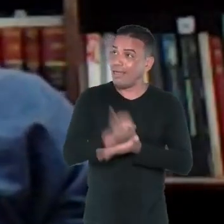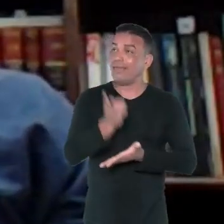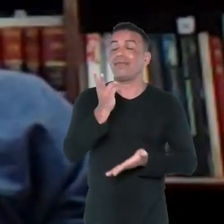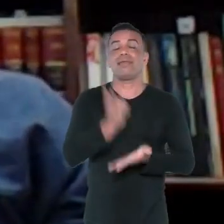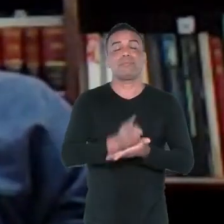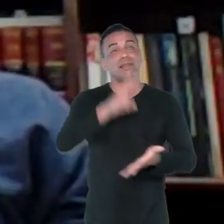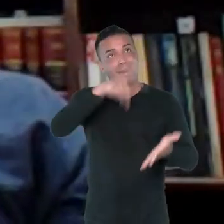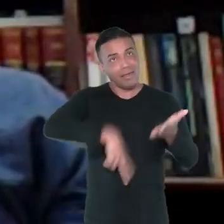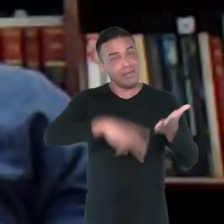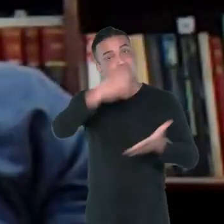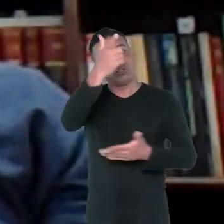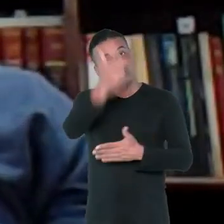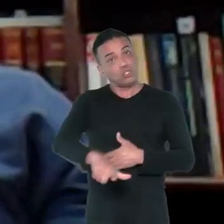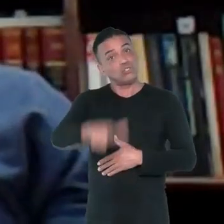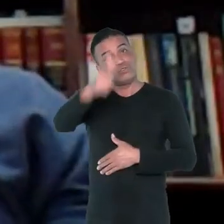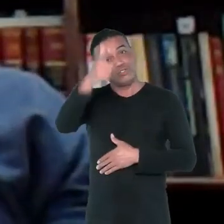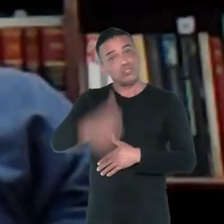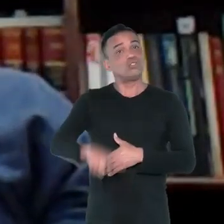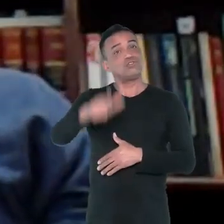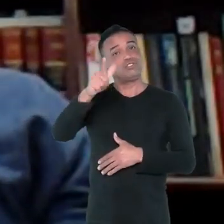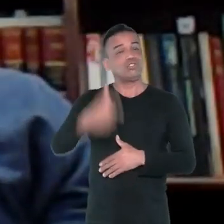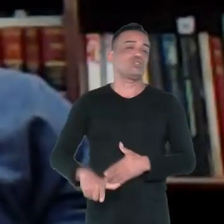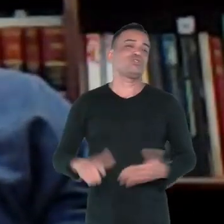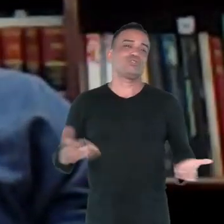sempre relendo, né?